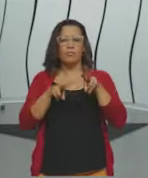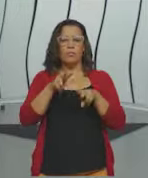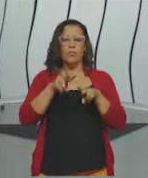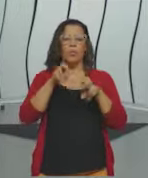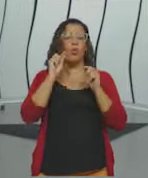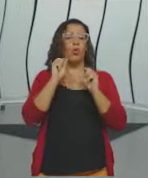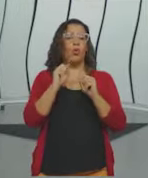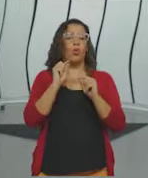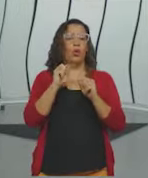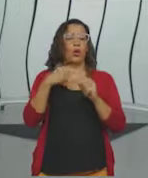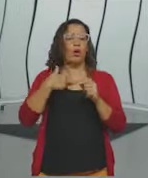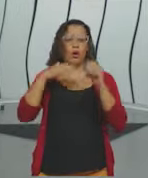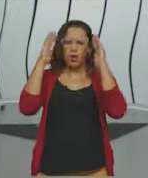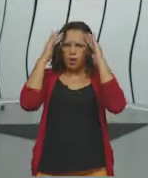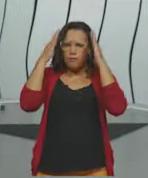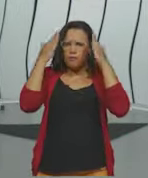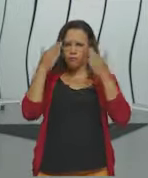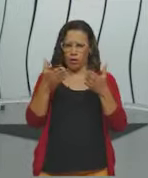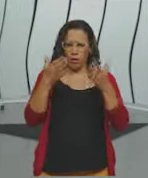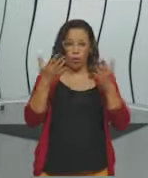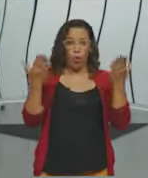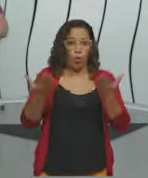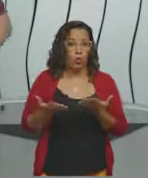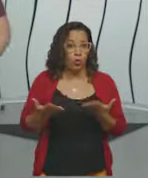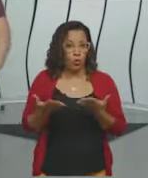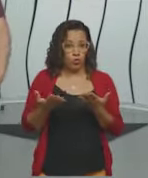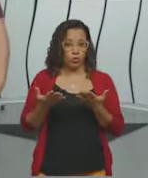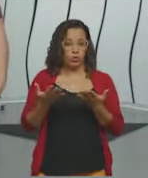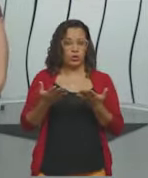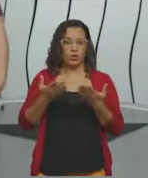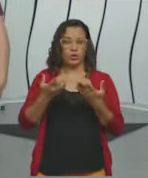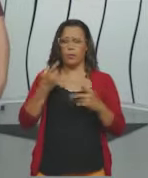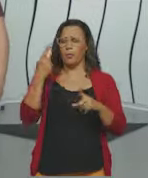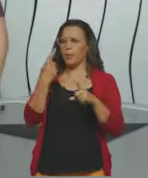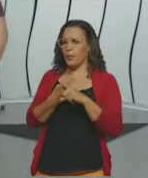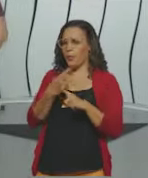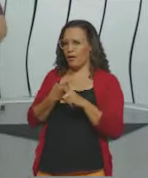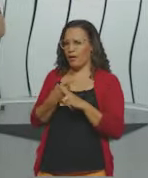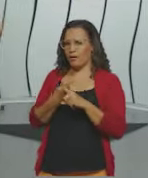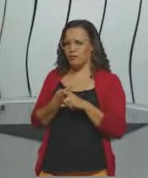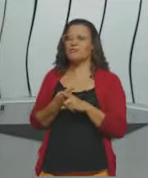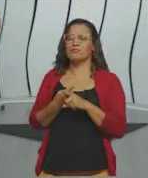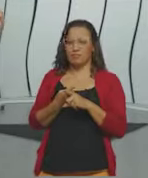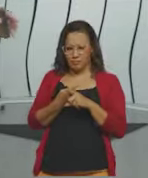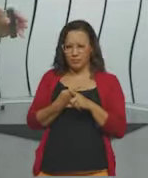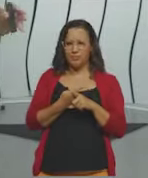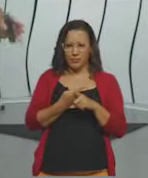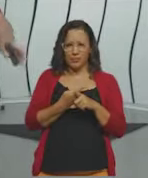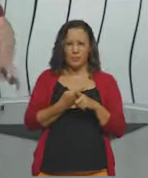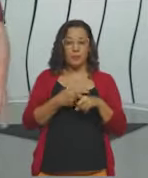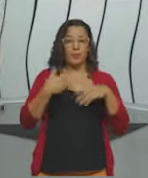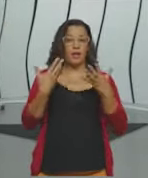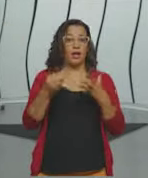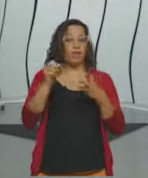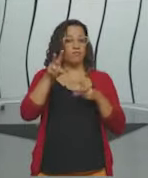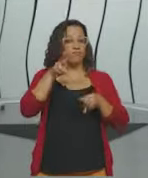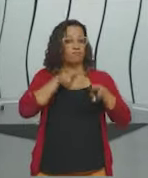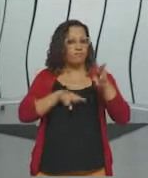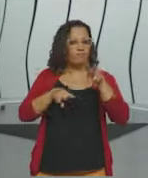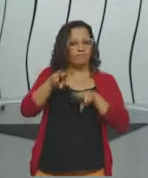dar ênfase hoje. Por quê? É justamente ela que vai cuidar da